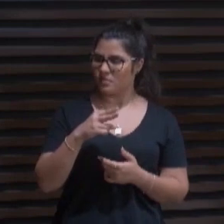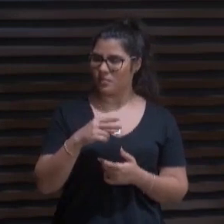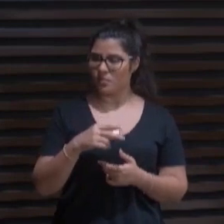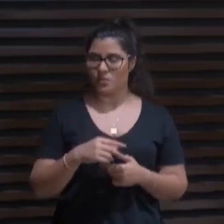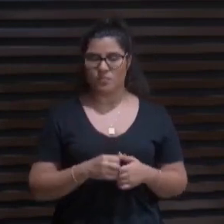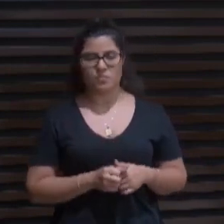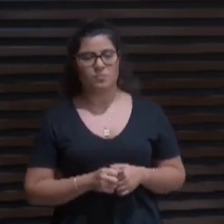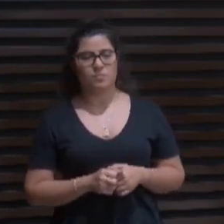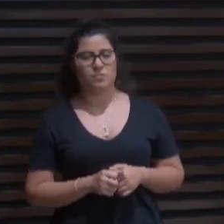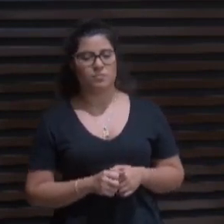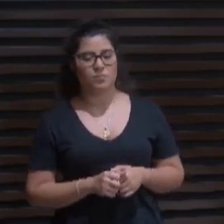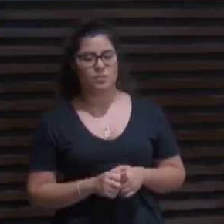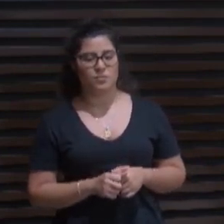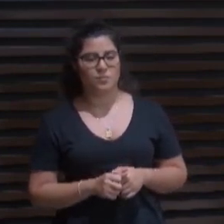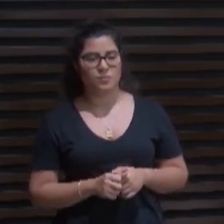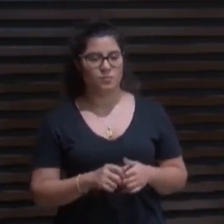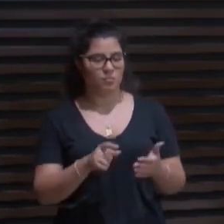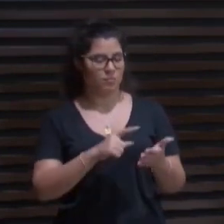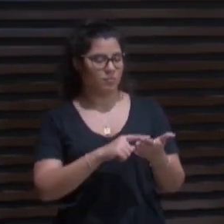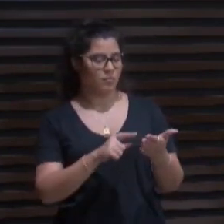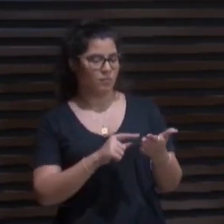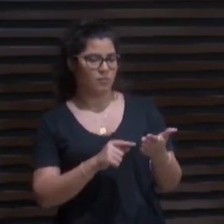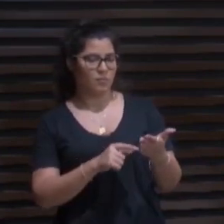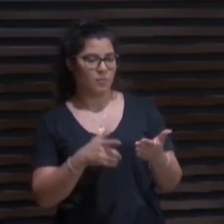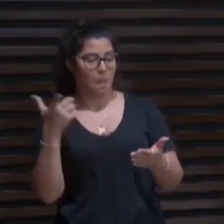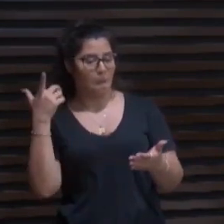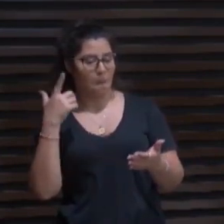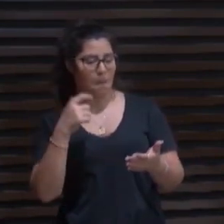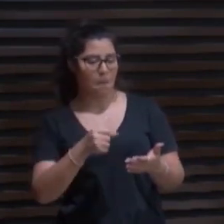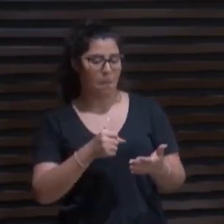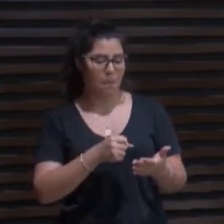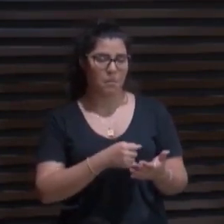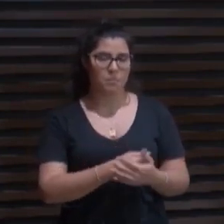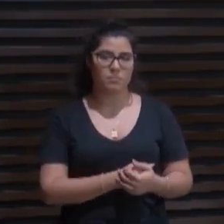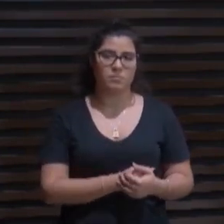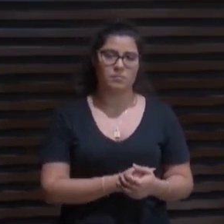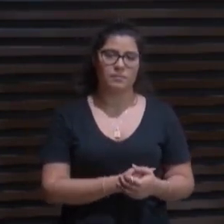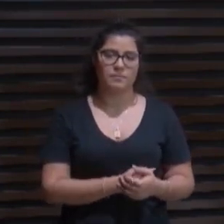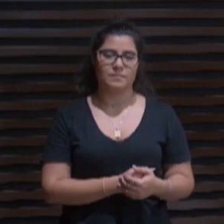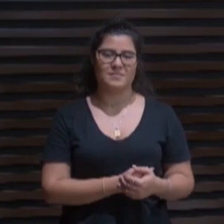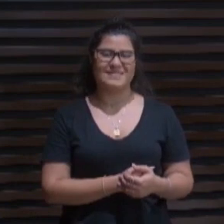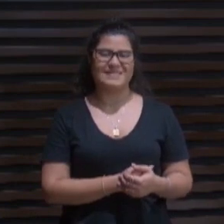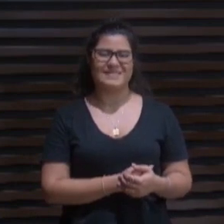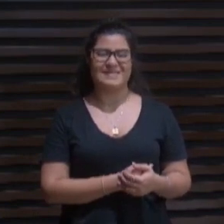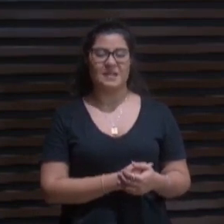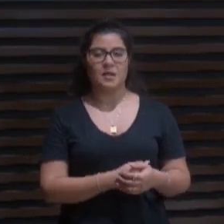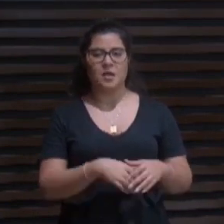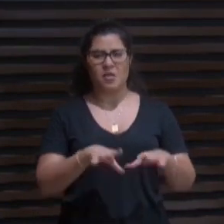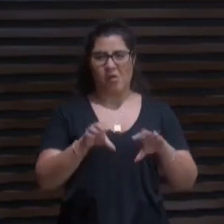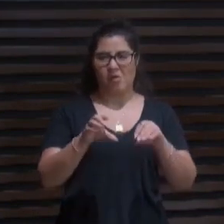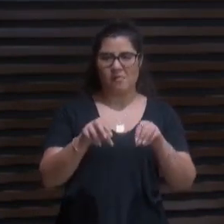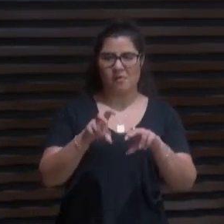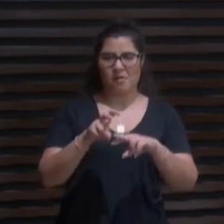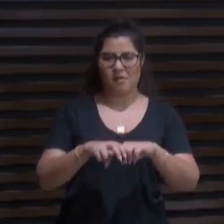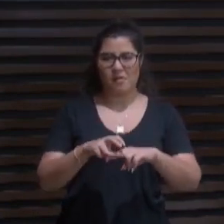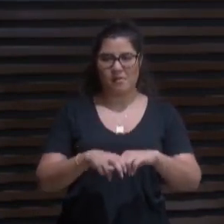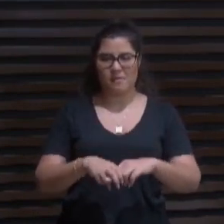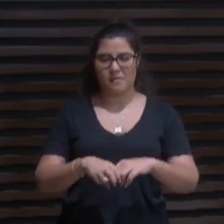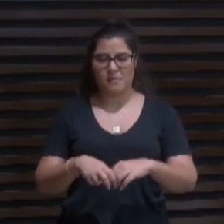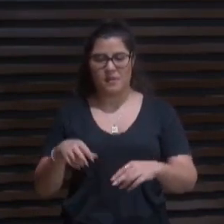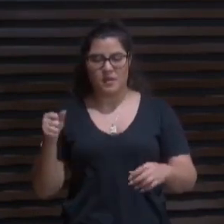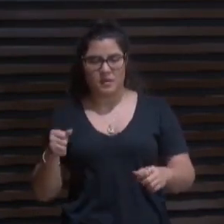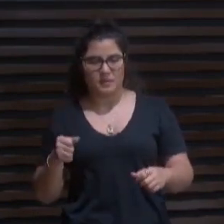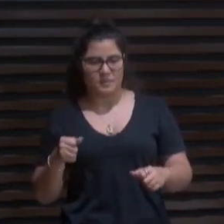beleza, top, ganhou. Saiu comemorando, jogou o sofá para fora de casa, tacou fogo no sofá, passou a casa para o nome da